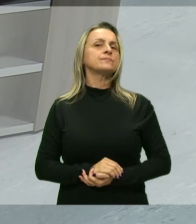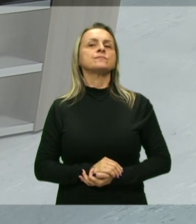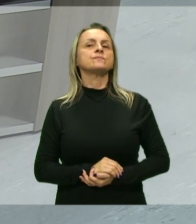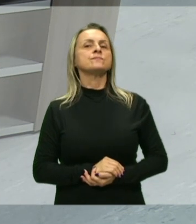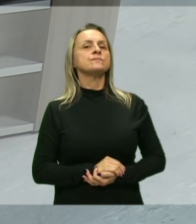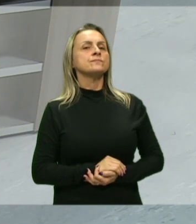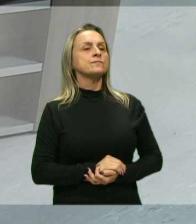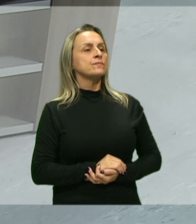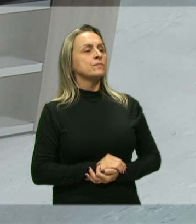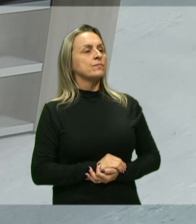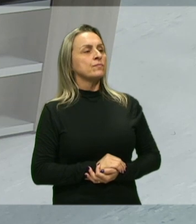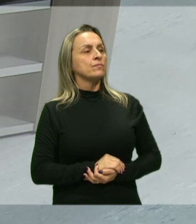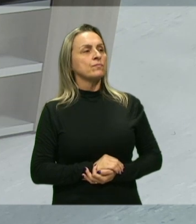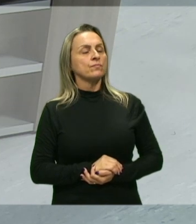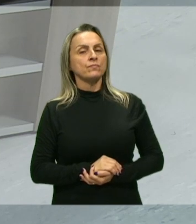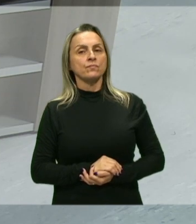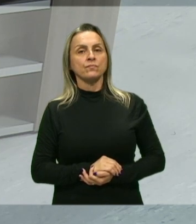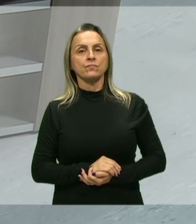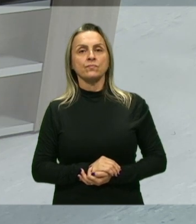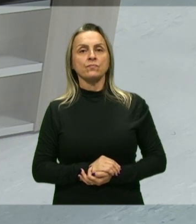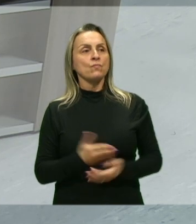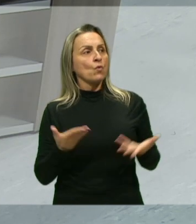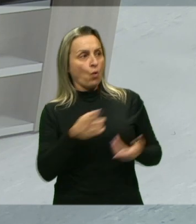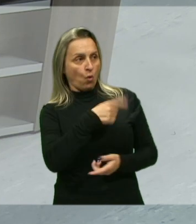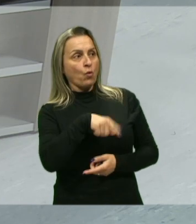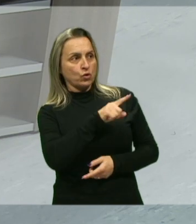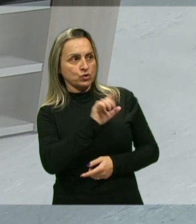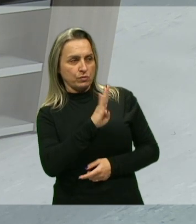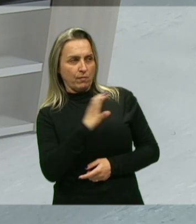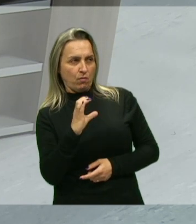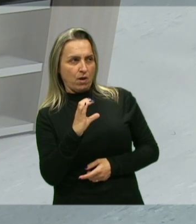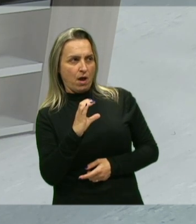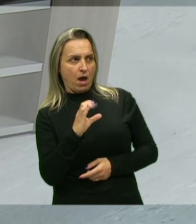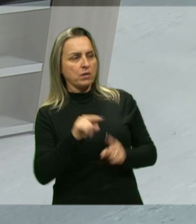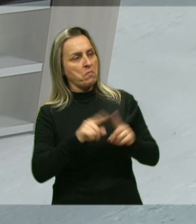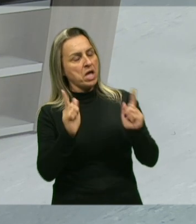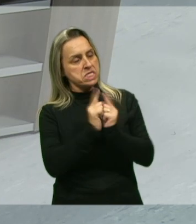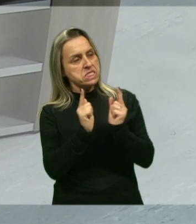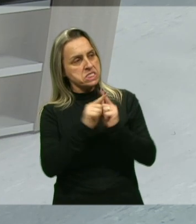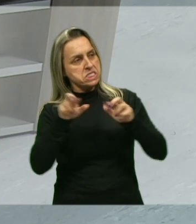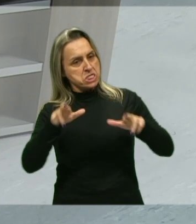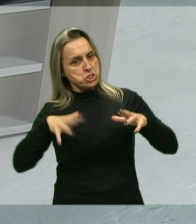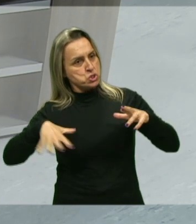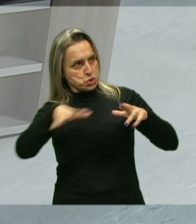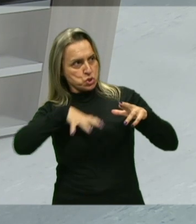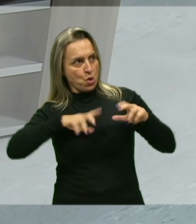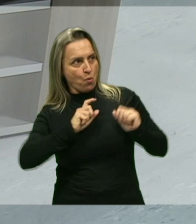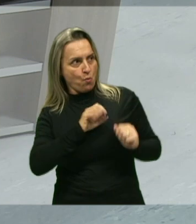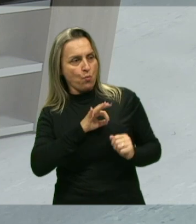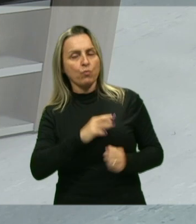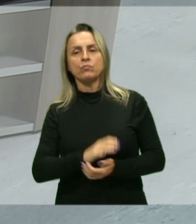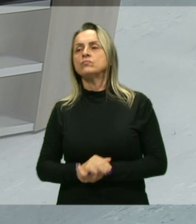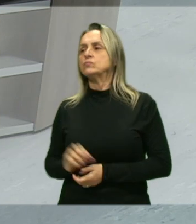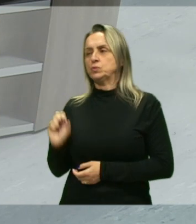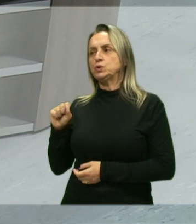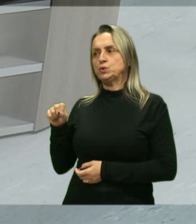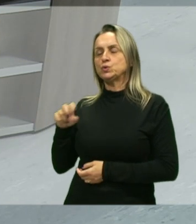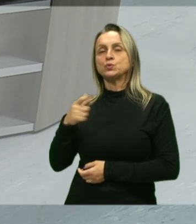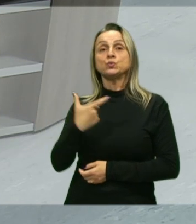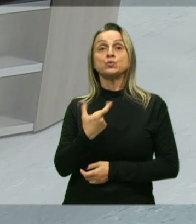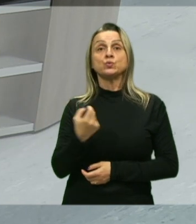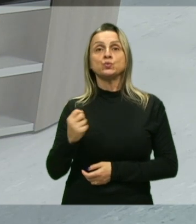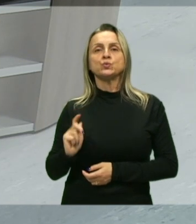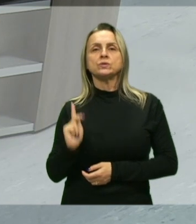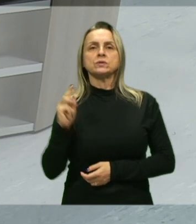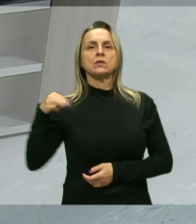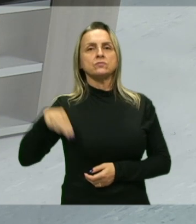Vocês hoje vocês são sediados em Balneário Camboriú, né? Mas atendem a região toda, é isso? Isso, a gente atende de um raio de 200 quilômetros, né? Então, de